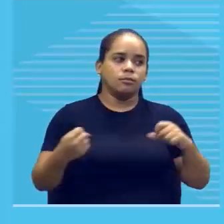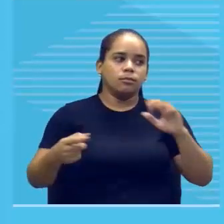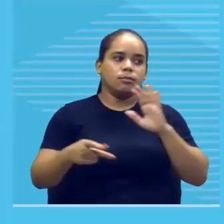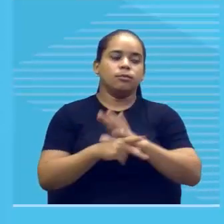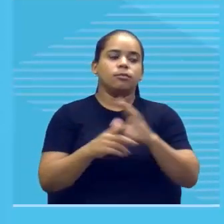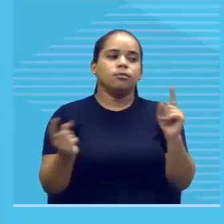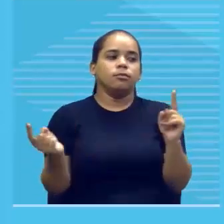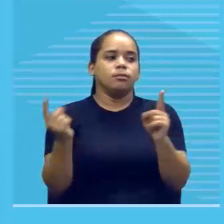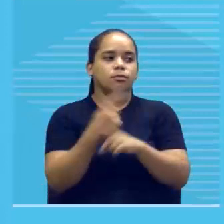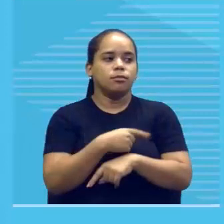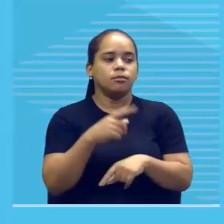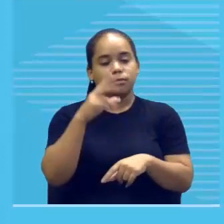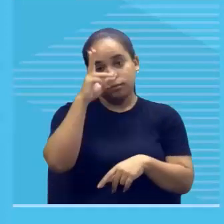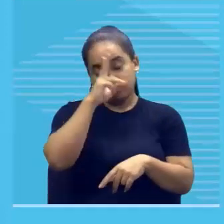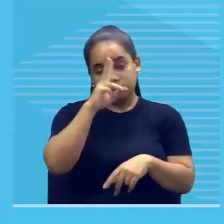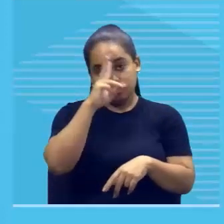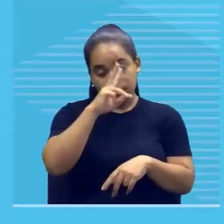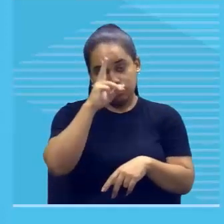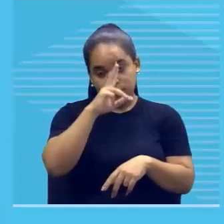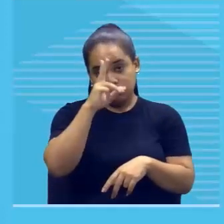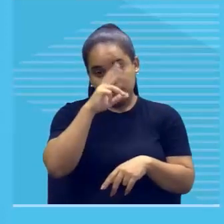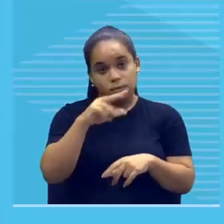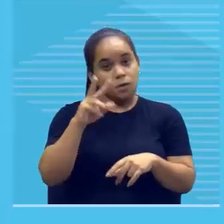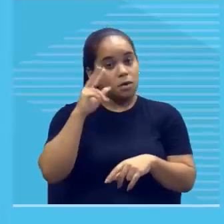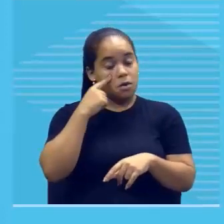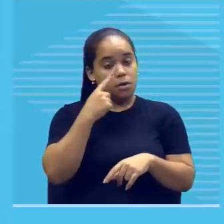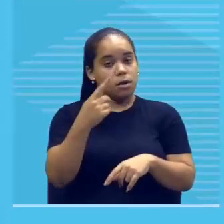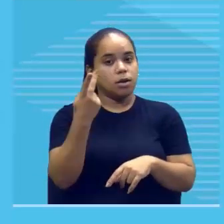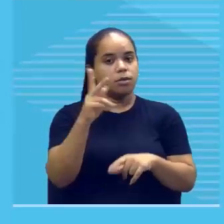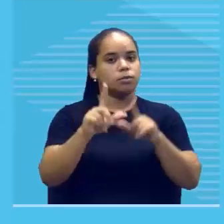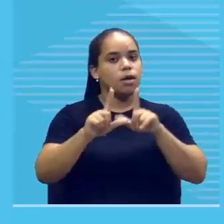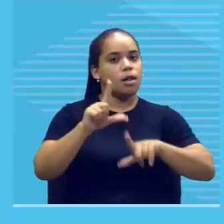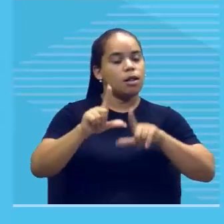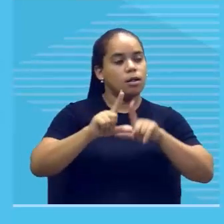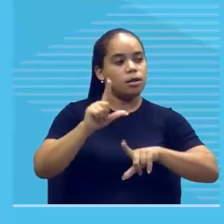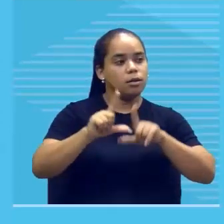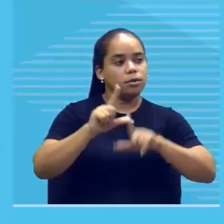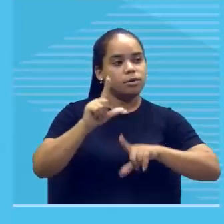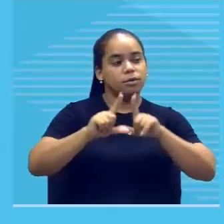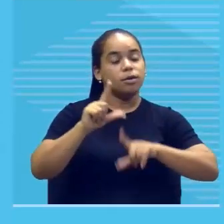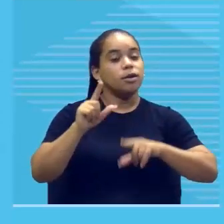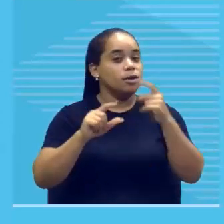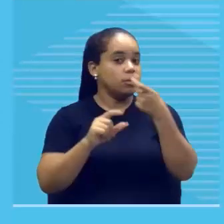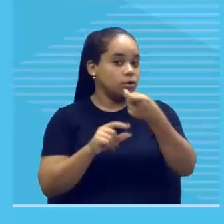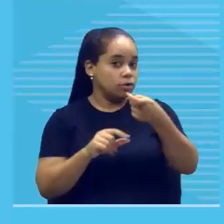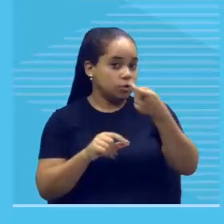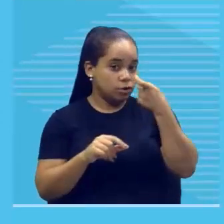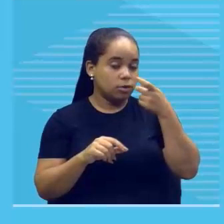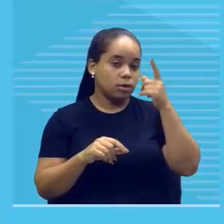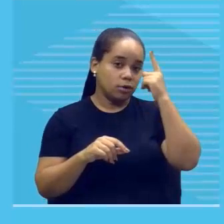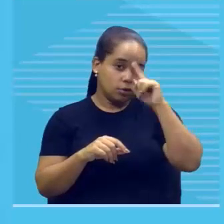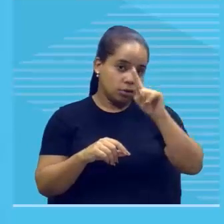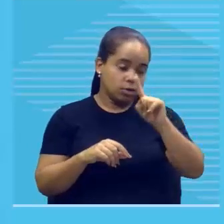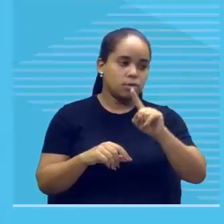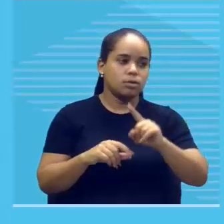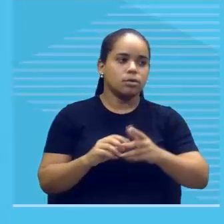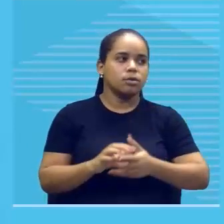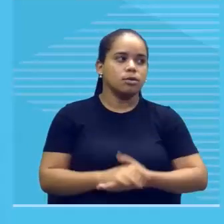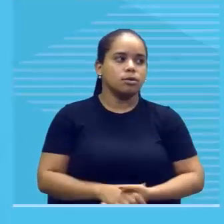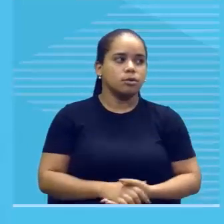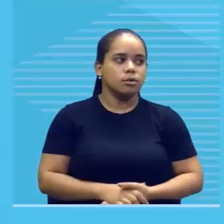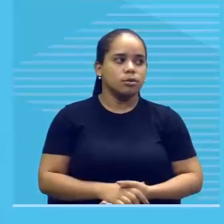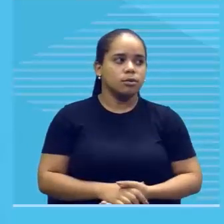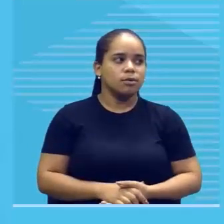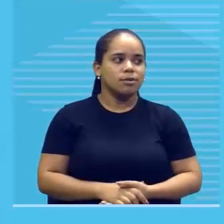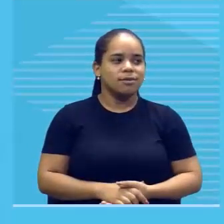inversas lembra Olhe para a sua variável sua variável está em dias e a sua